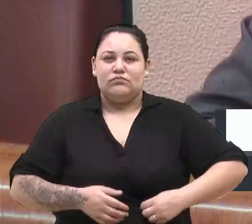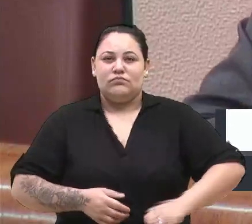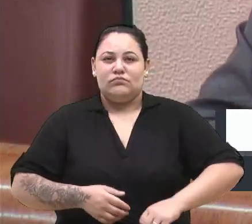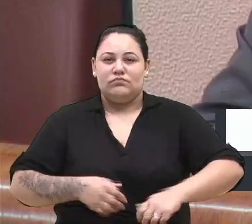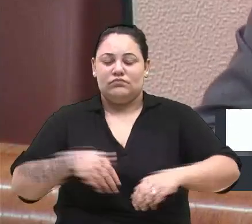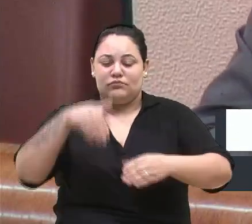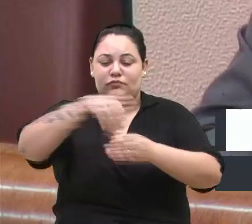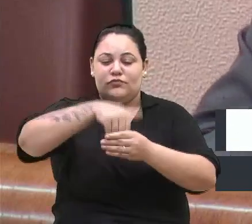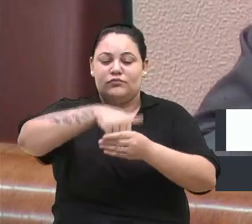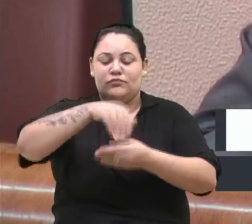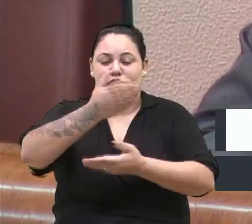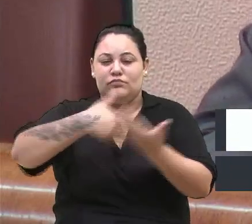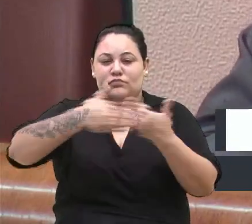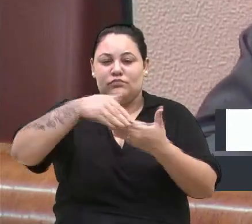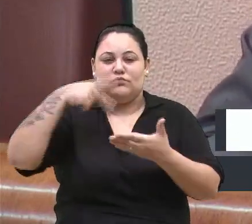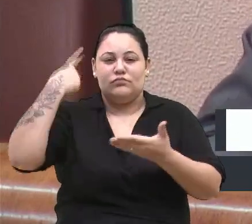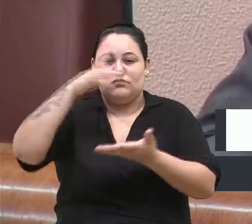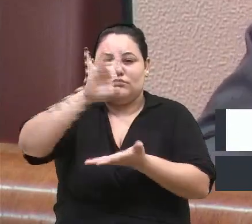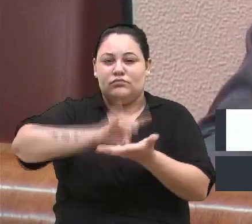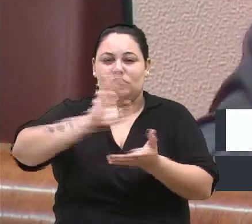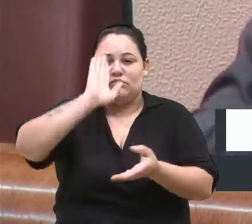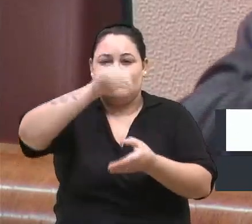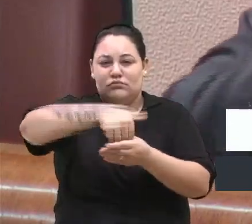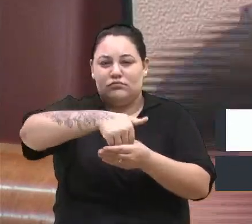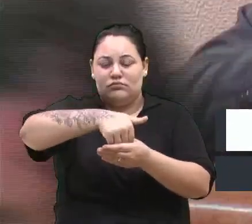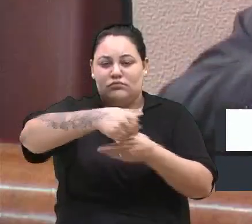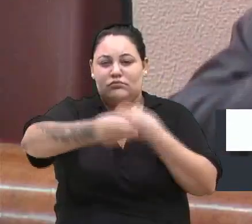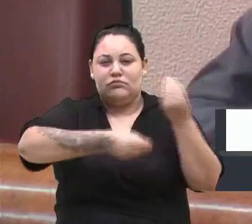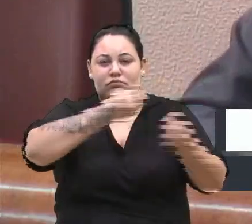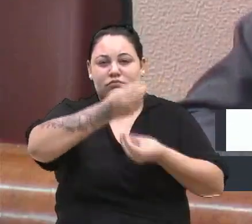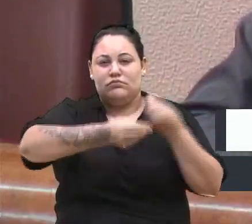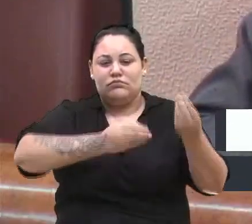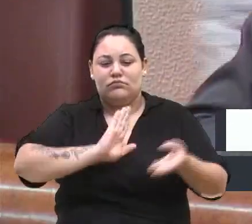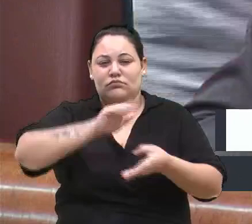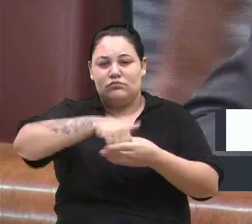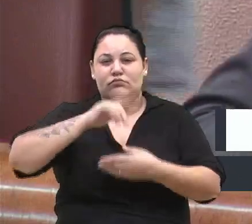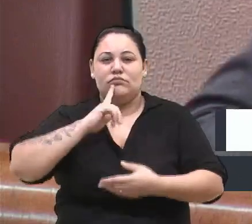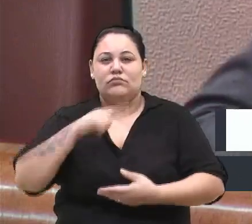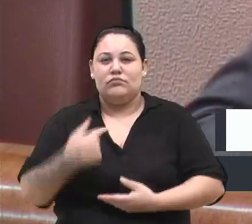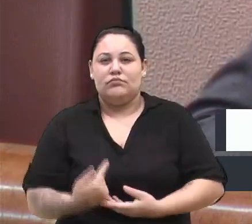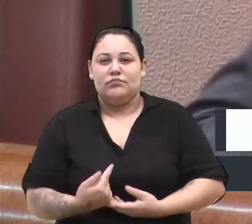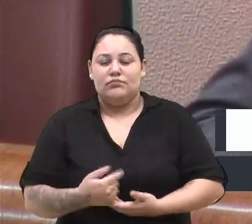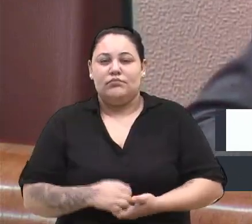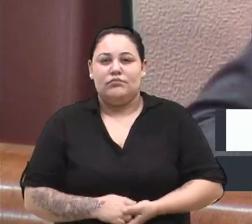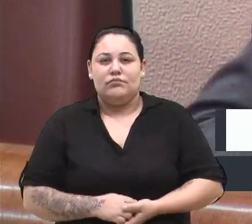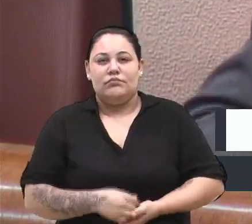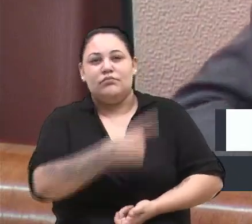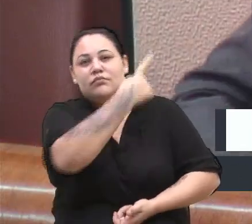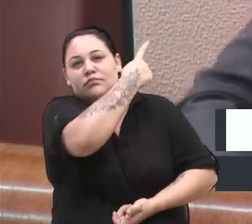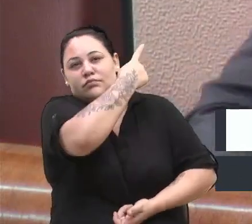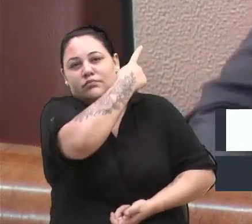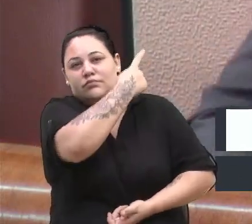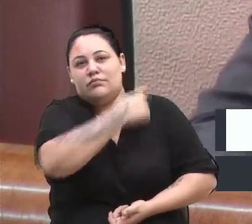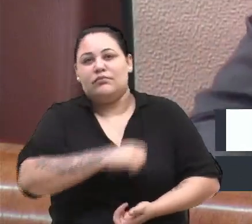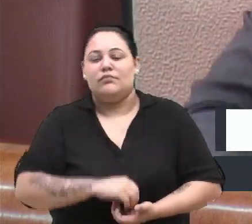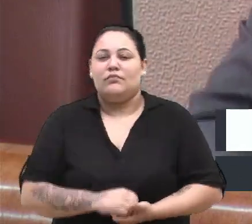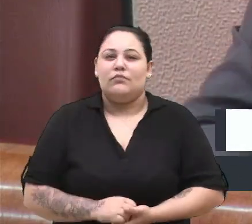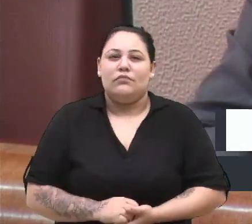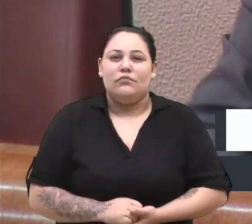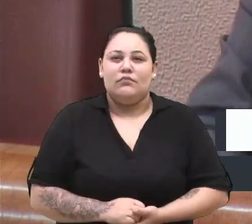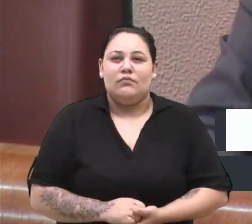vereadores que regist seus votos como vota glad FR Eu voto sim vota sim como